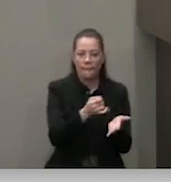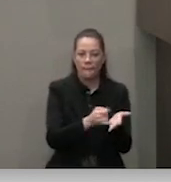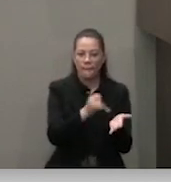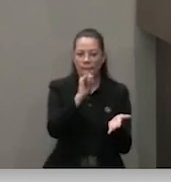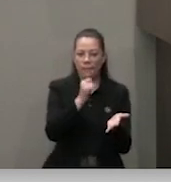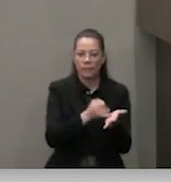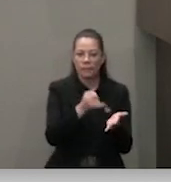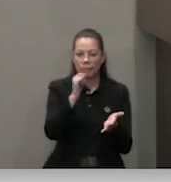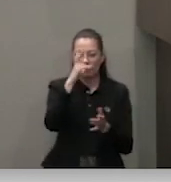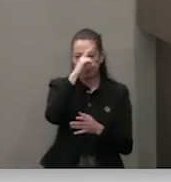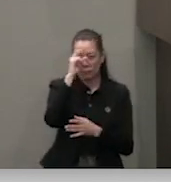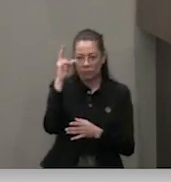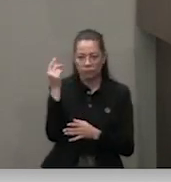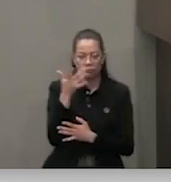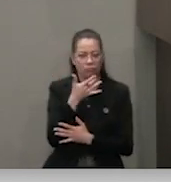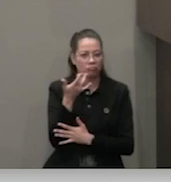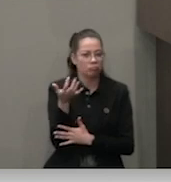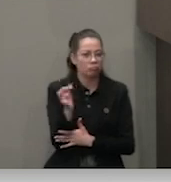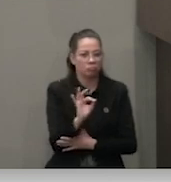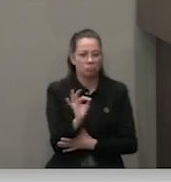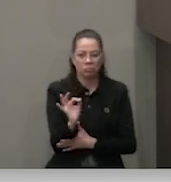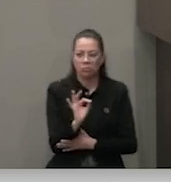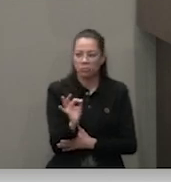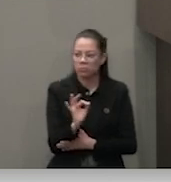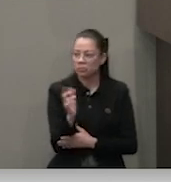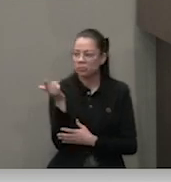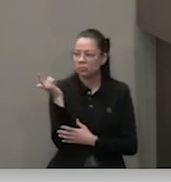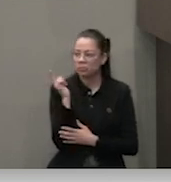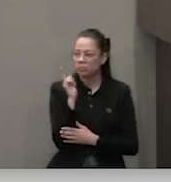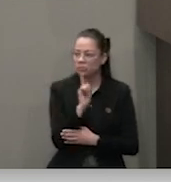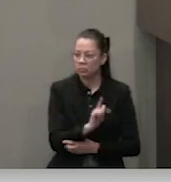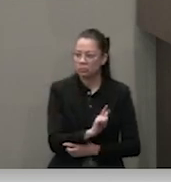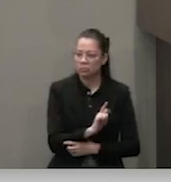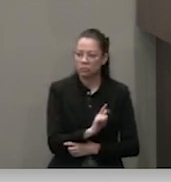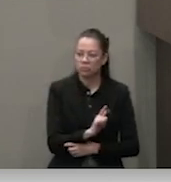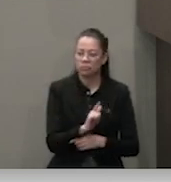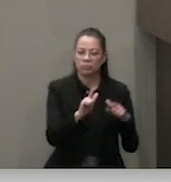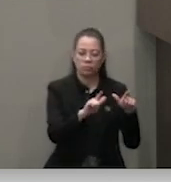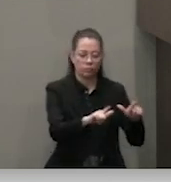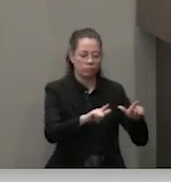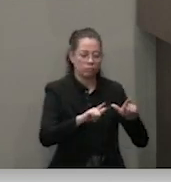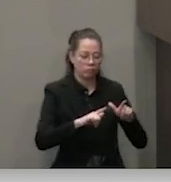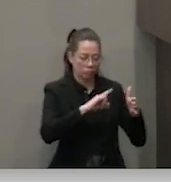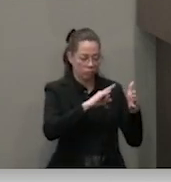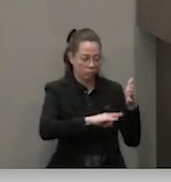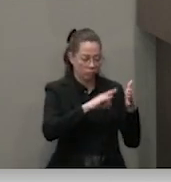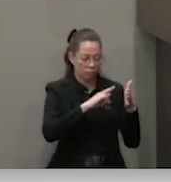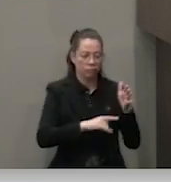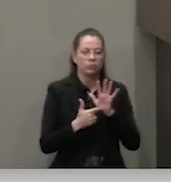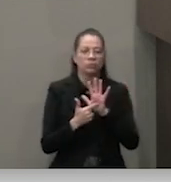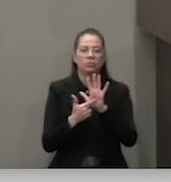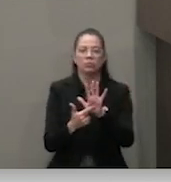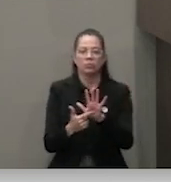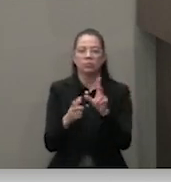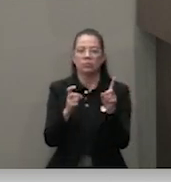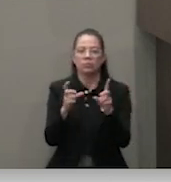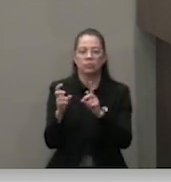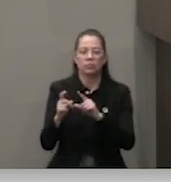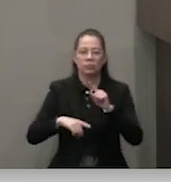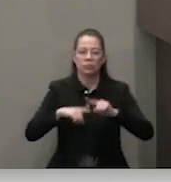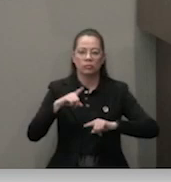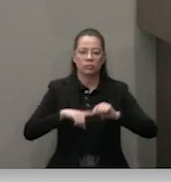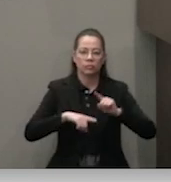município não facilita em nada nem para conseguirem um alvará para expor e vender os seus